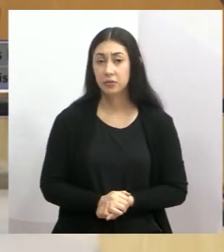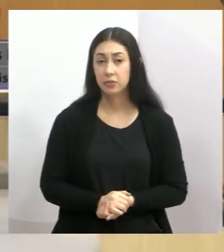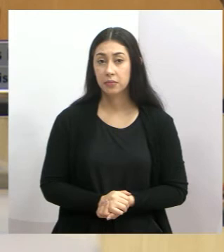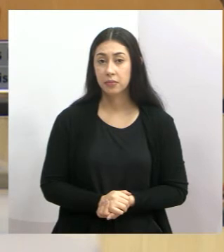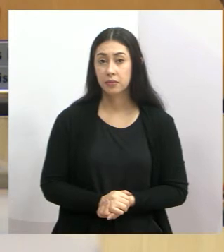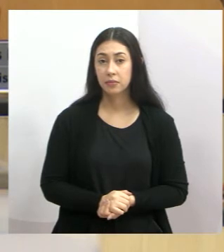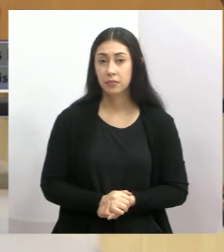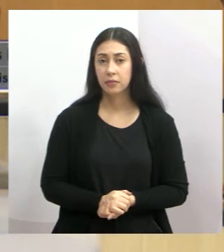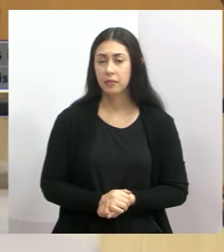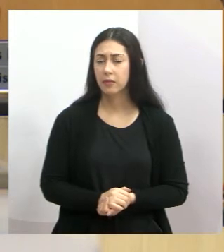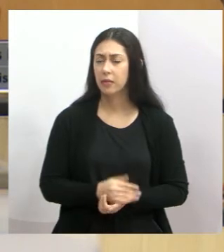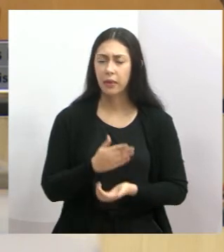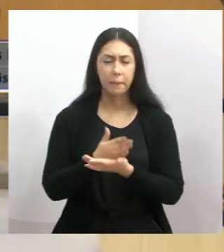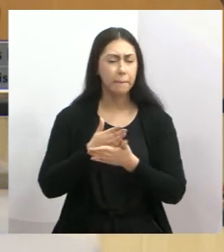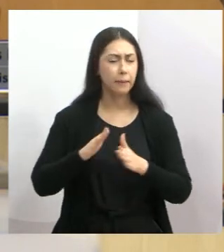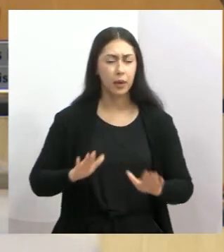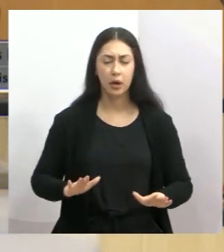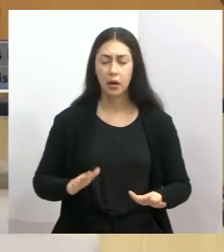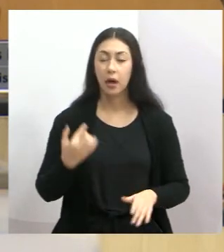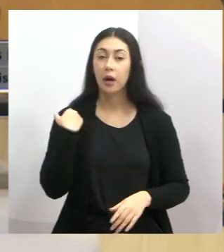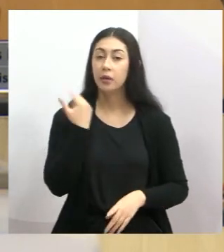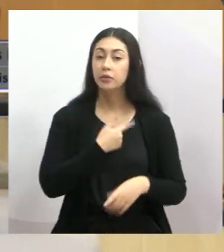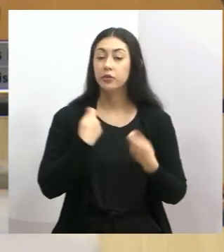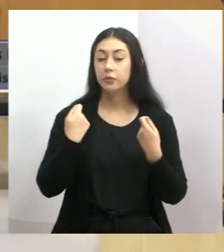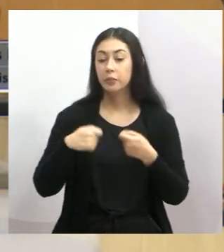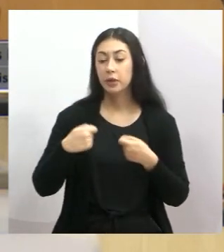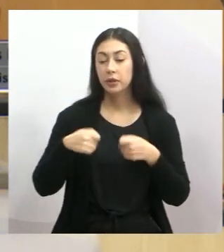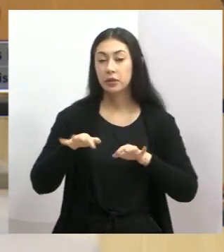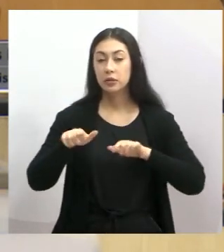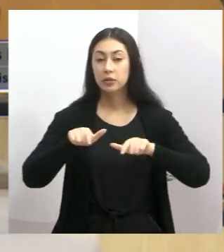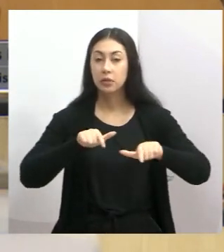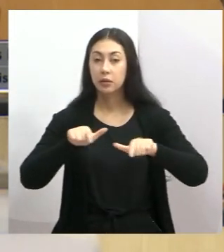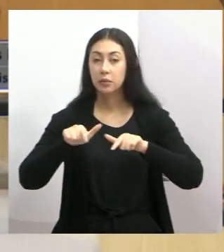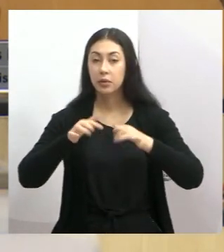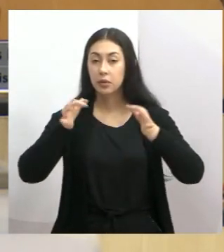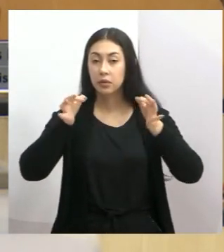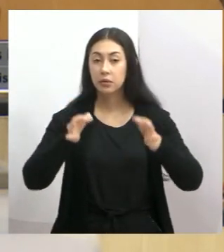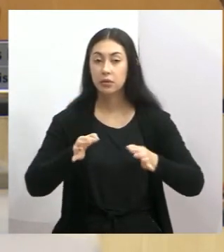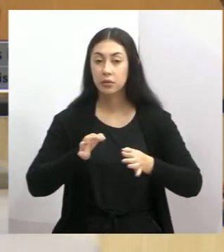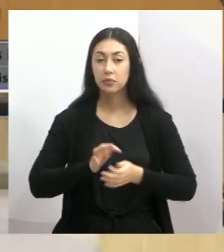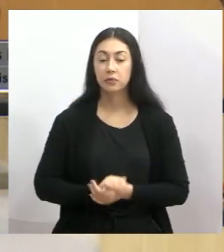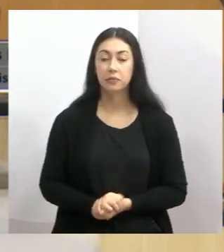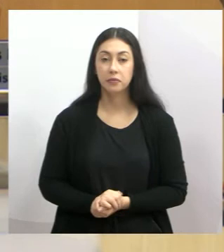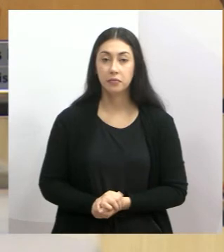sem gambiarra nós temos que fazer o trabalho Direito